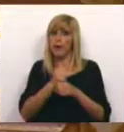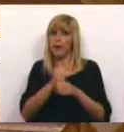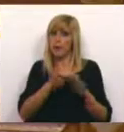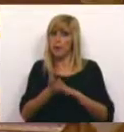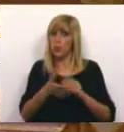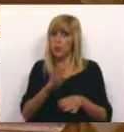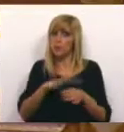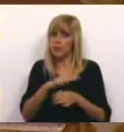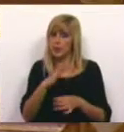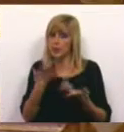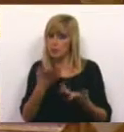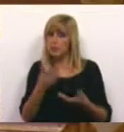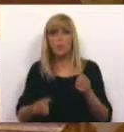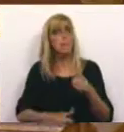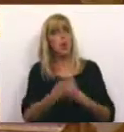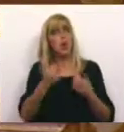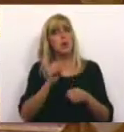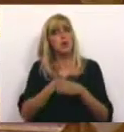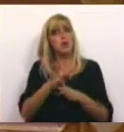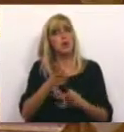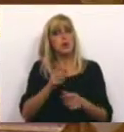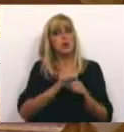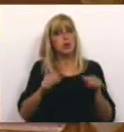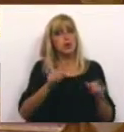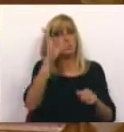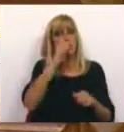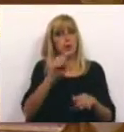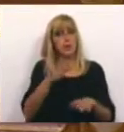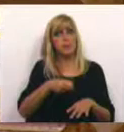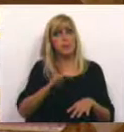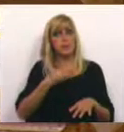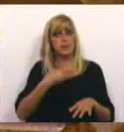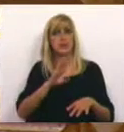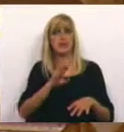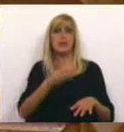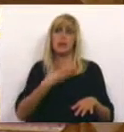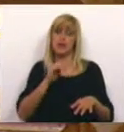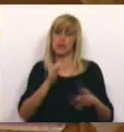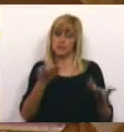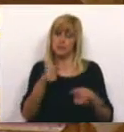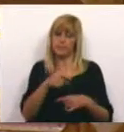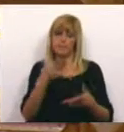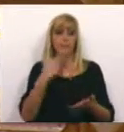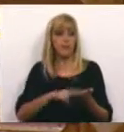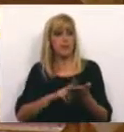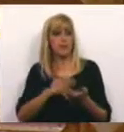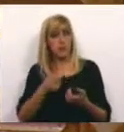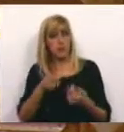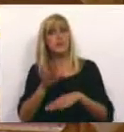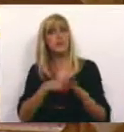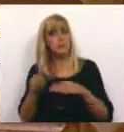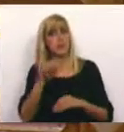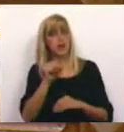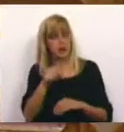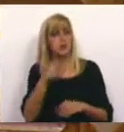situação está incomparavelmente melhor do que estava no período do governo PSD-CDS. É verdade que é necessário ir mais longe e os